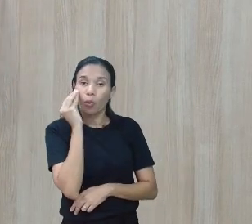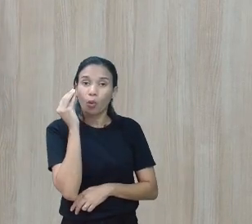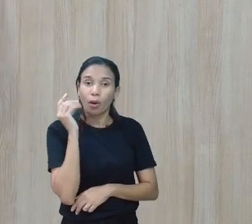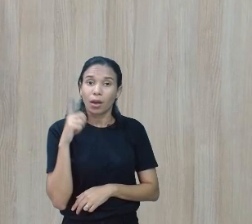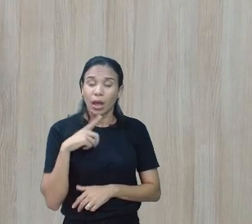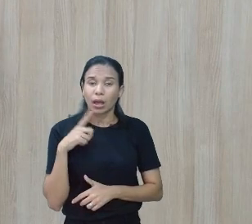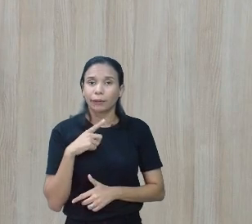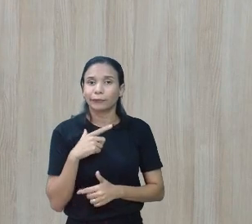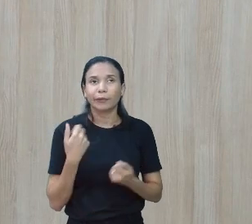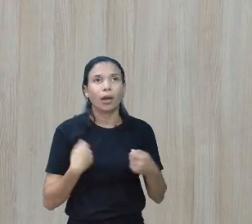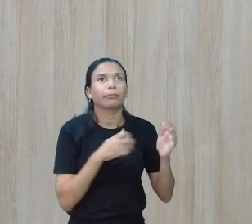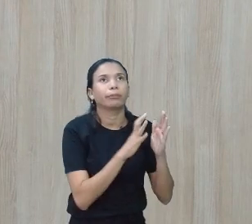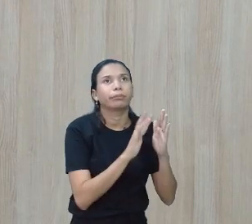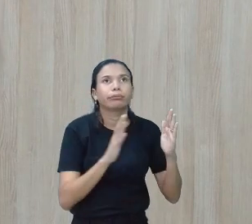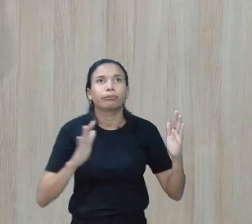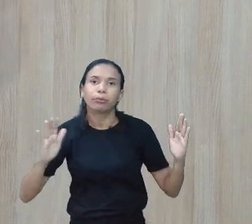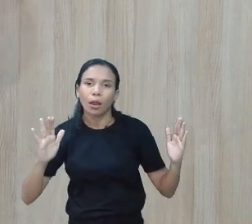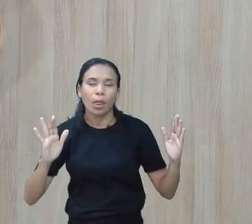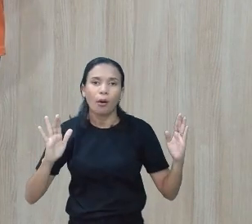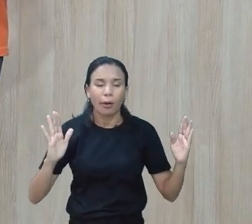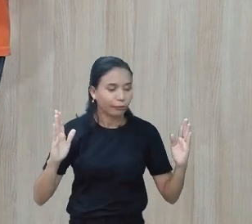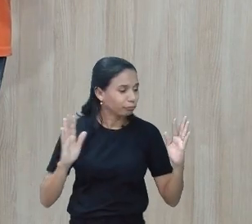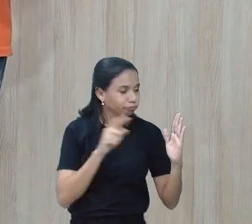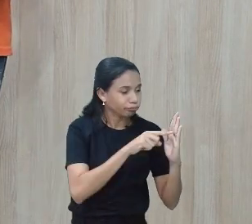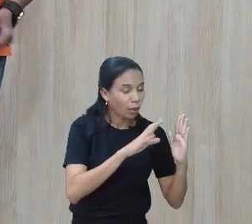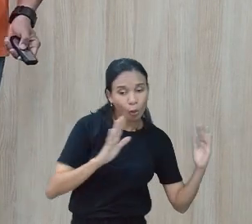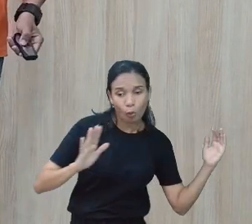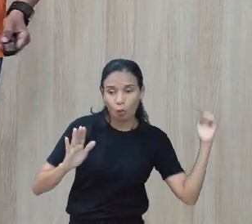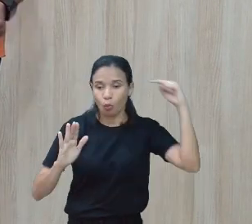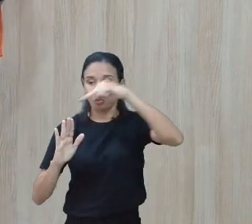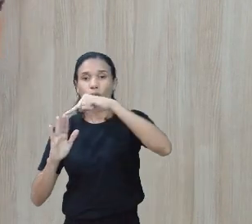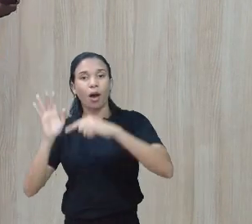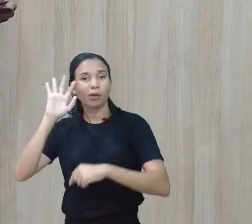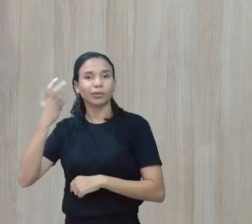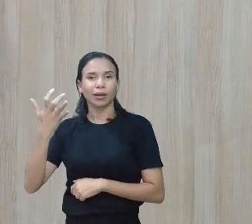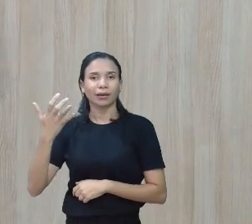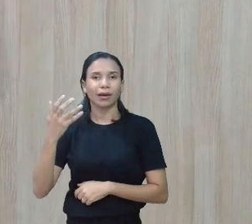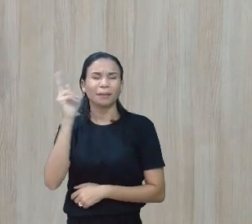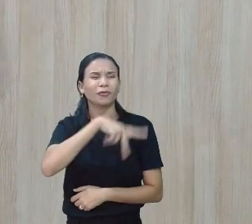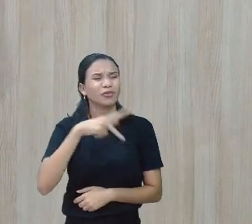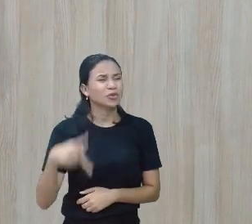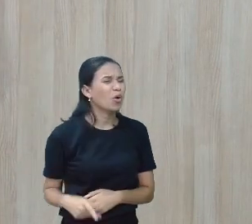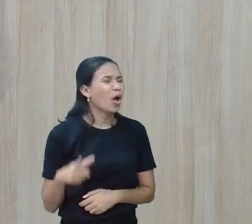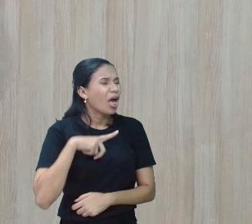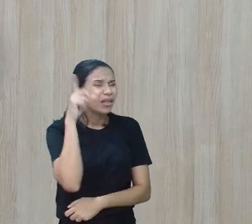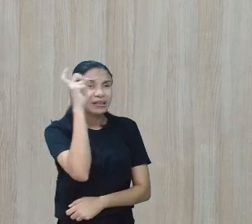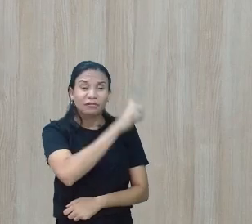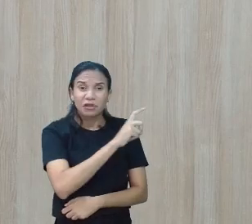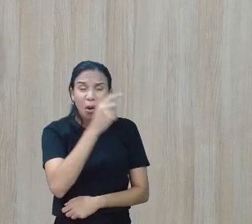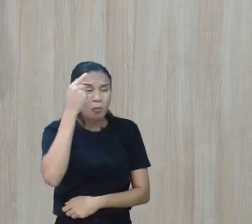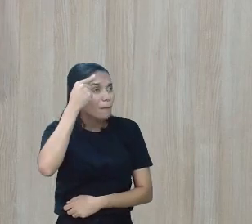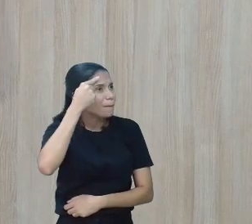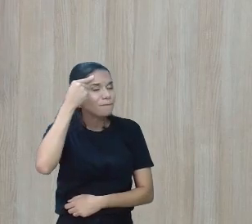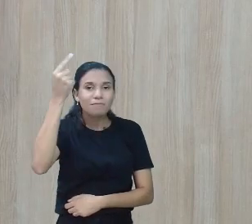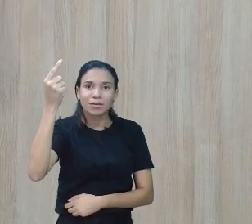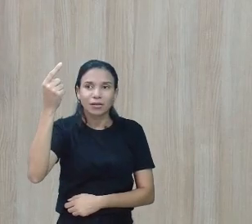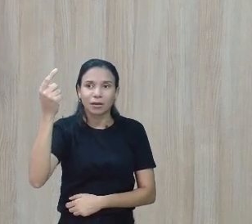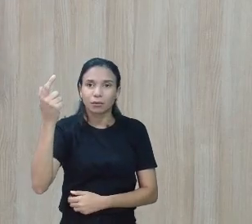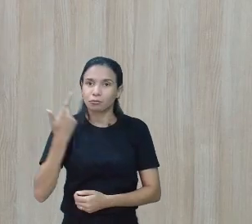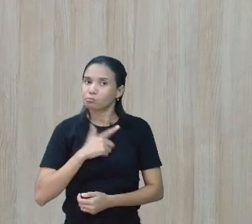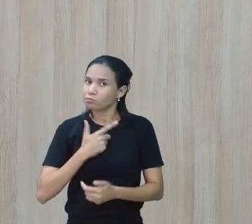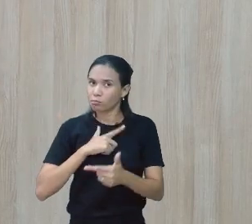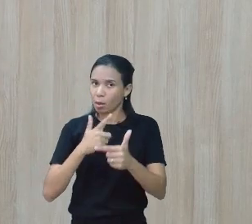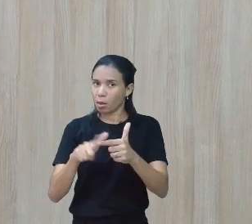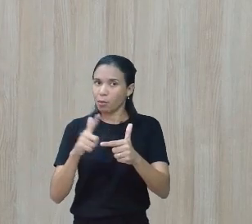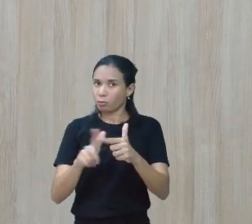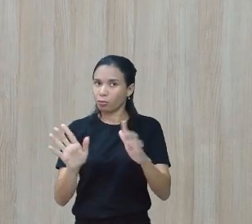menos divisões. Eu chego direto no resultado. Professor, mas eu tenho dificuldade, nem me veio à mente o 25. Não tem